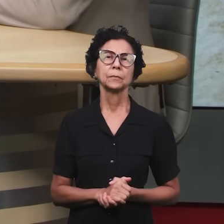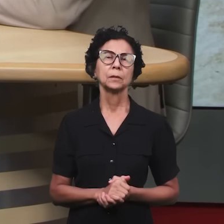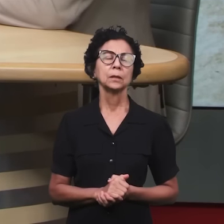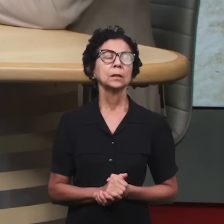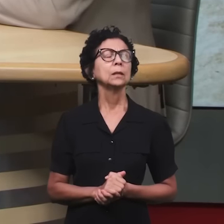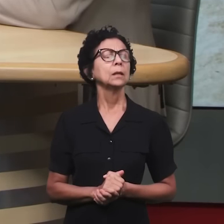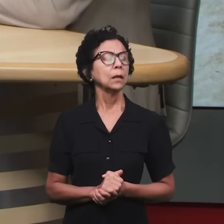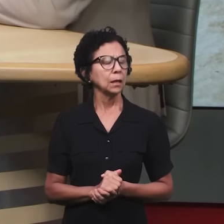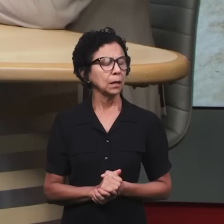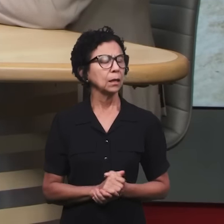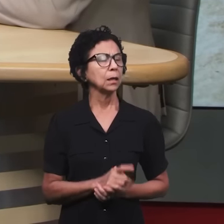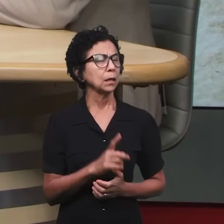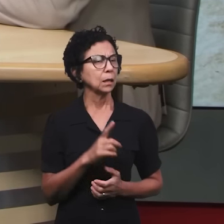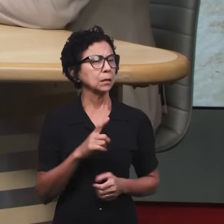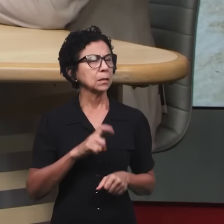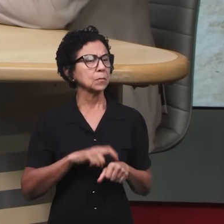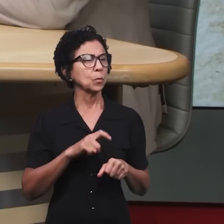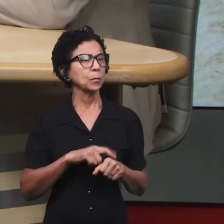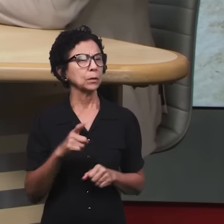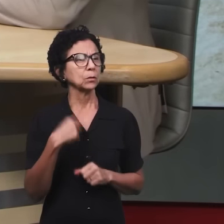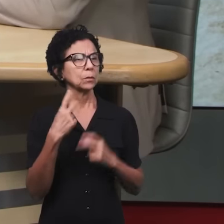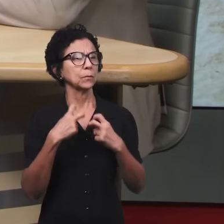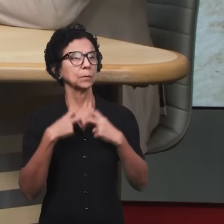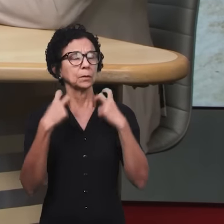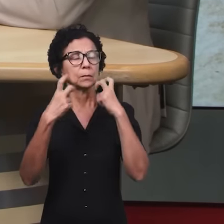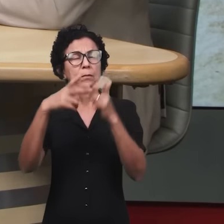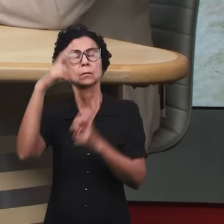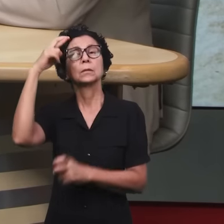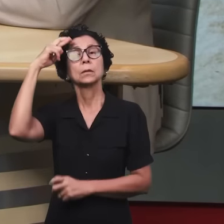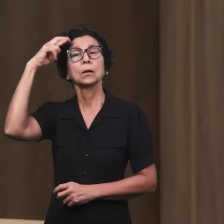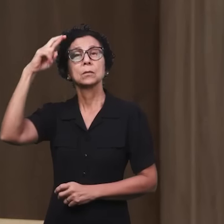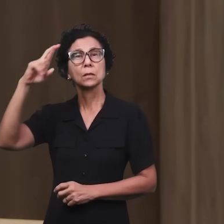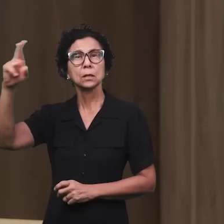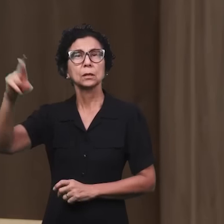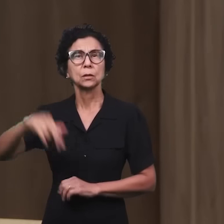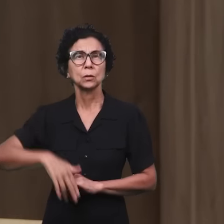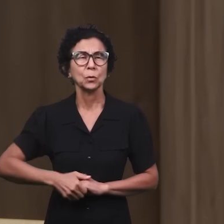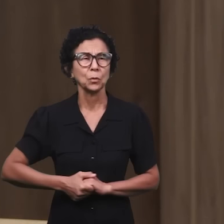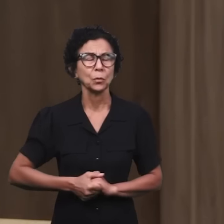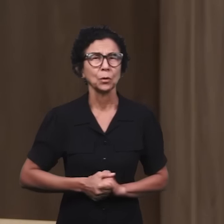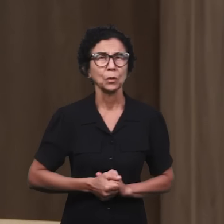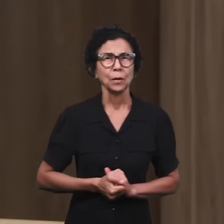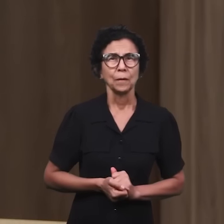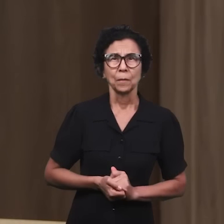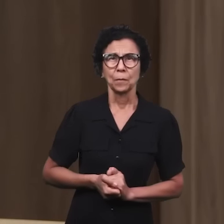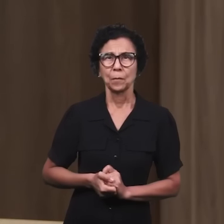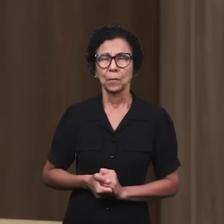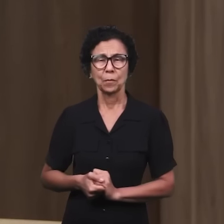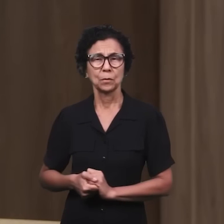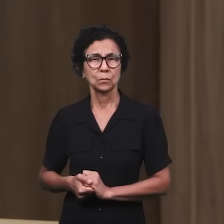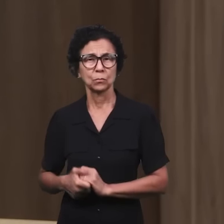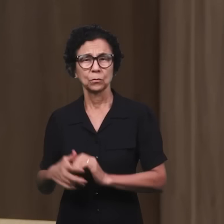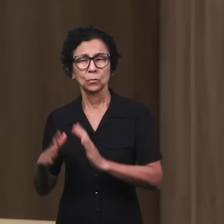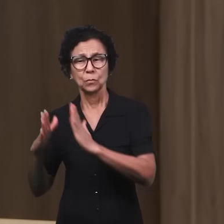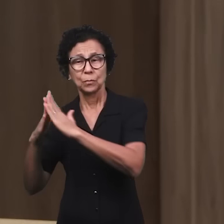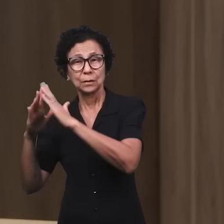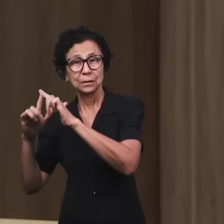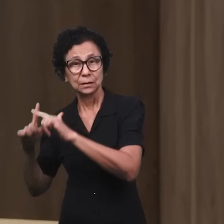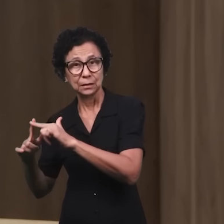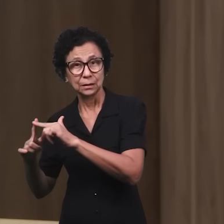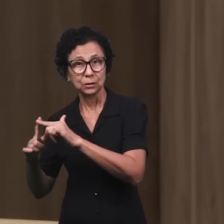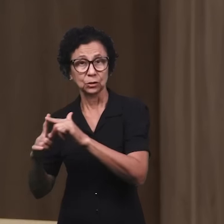encerrar Jesus. fazendo um clamor ao Senhor, como igreja, não vai ser só um pastor clamando,